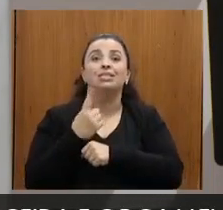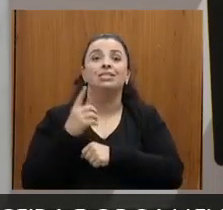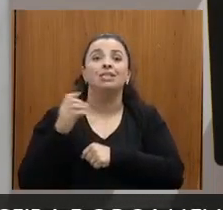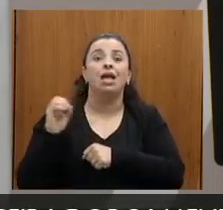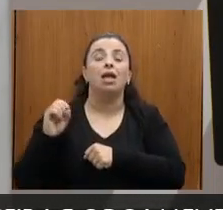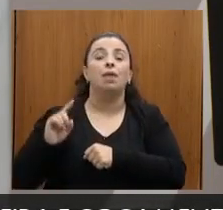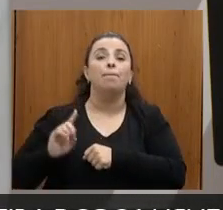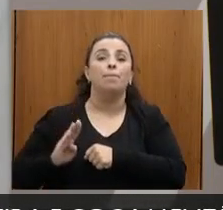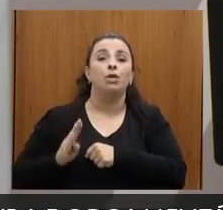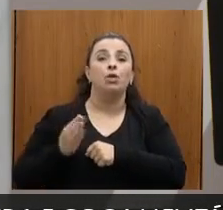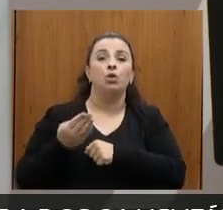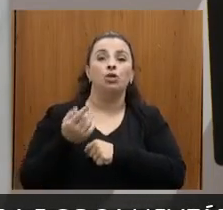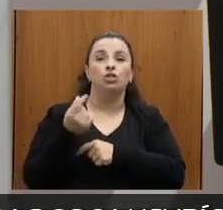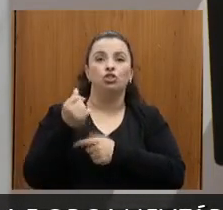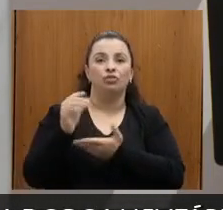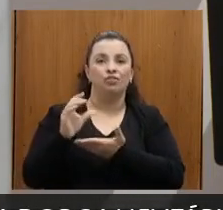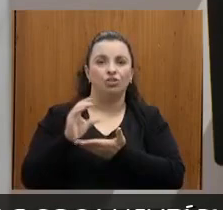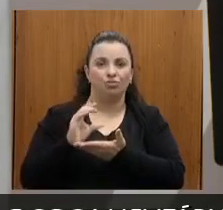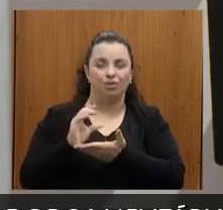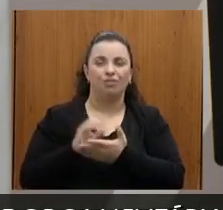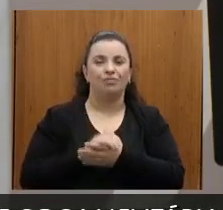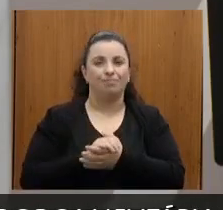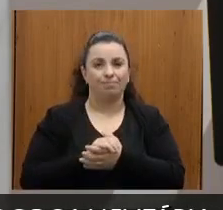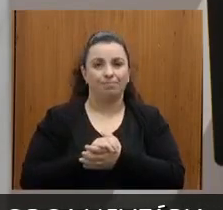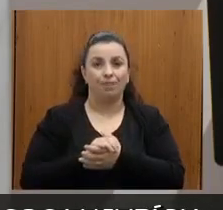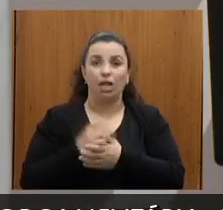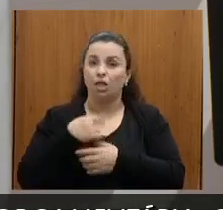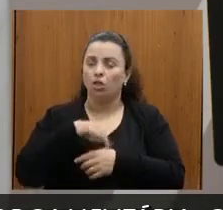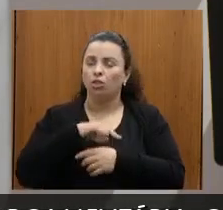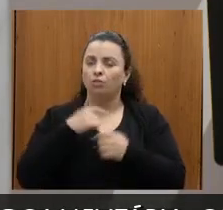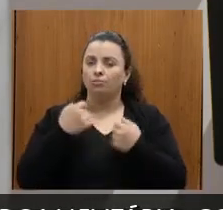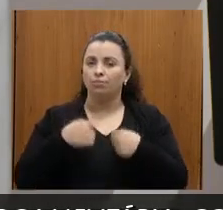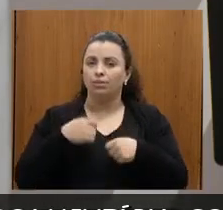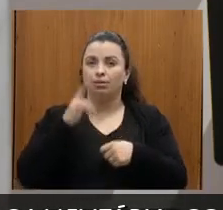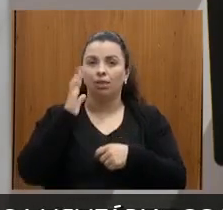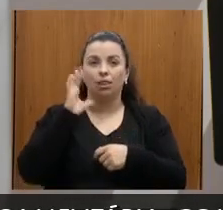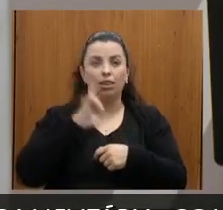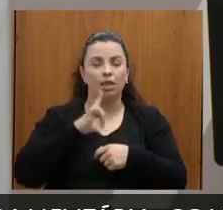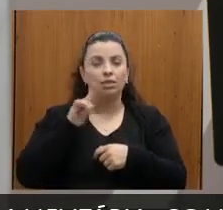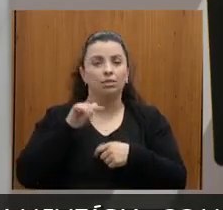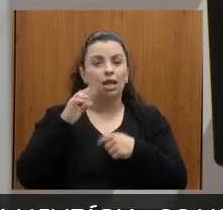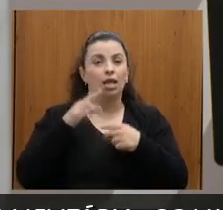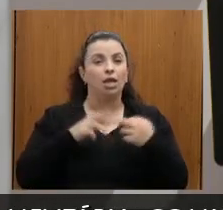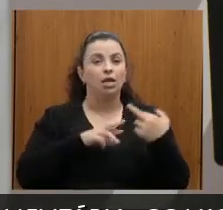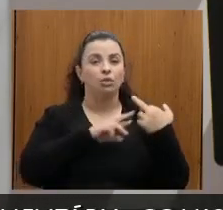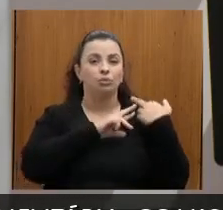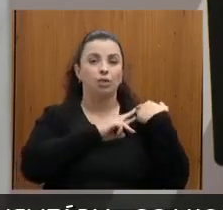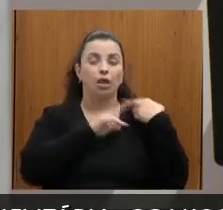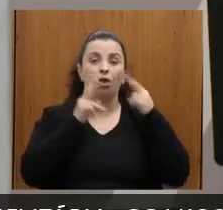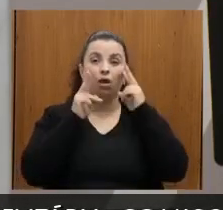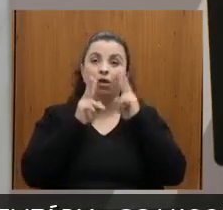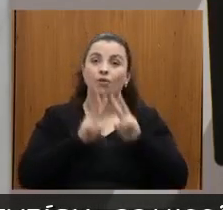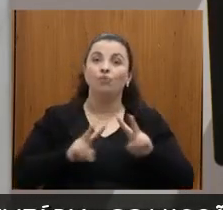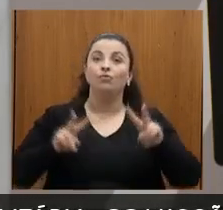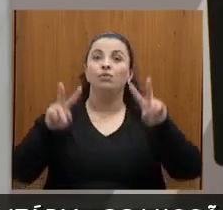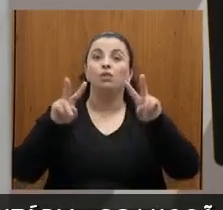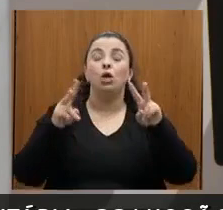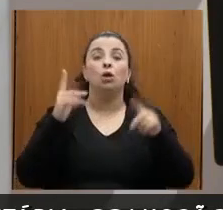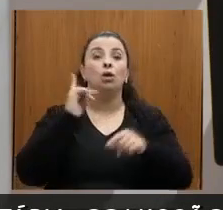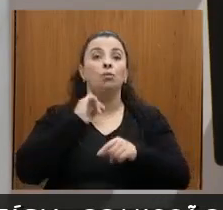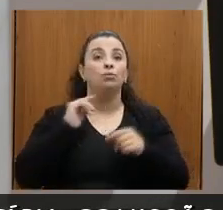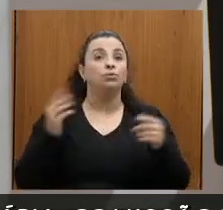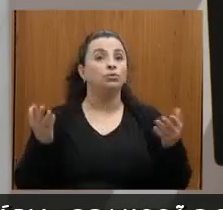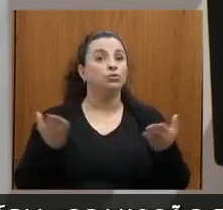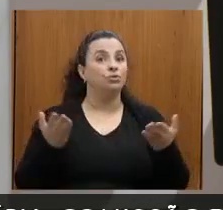essa responsabilidade, que nós tenhamos essa visão do que é Minas Gerais hoje, da